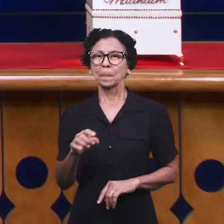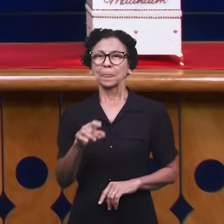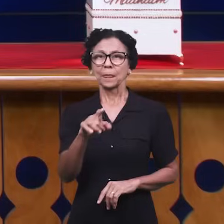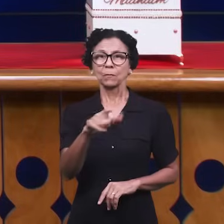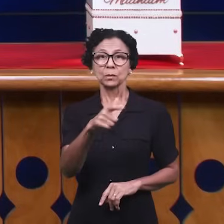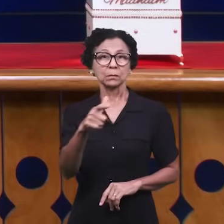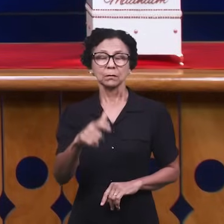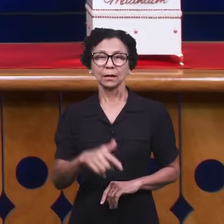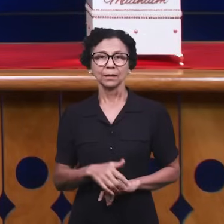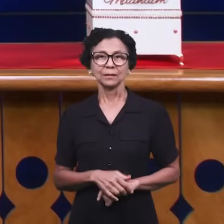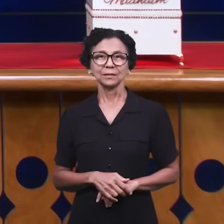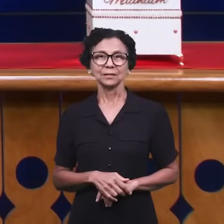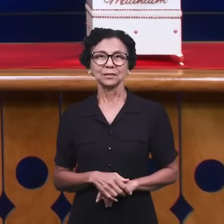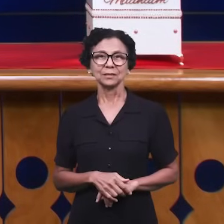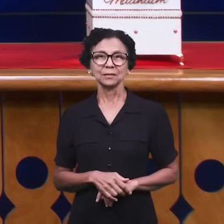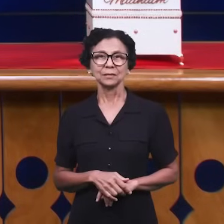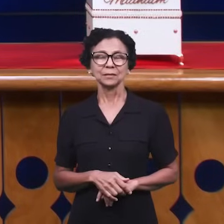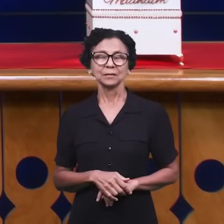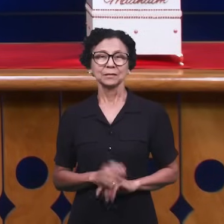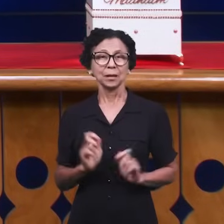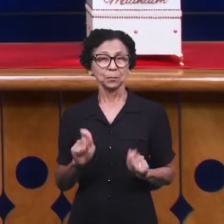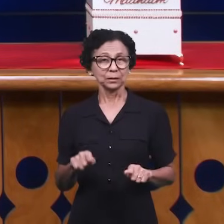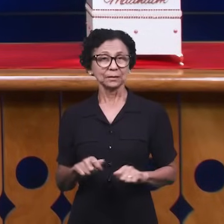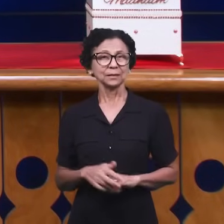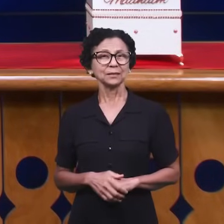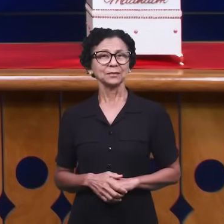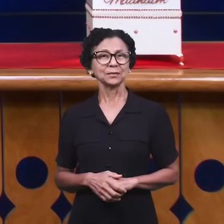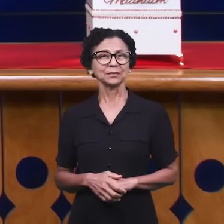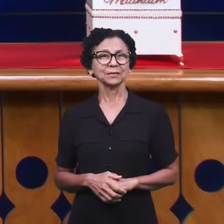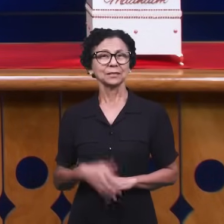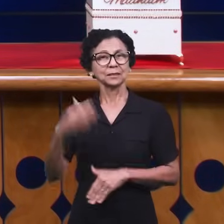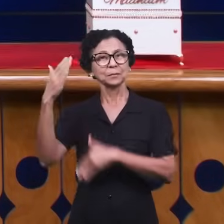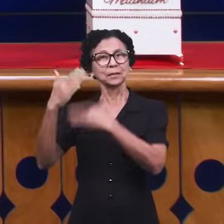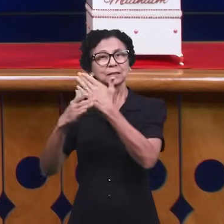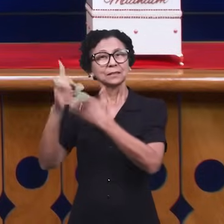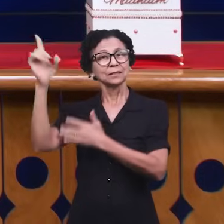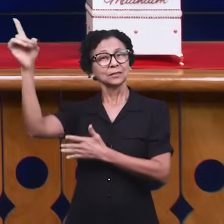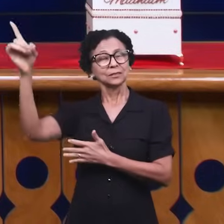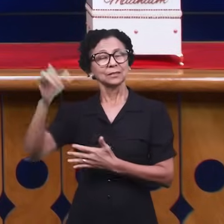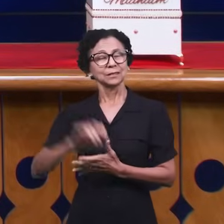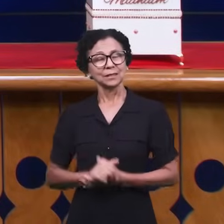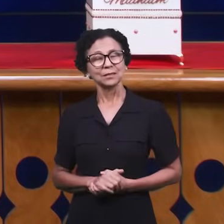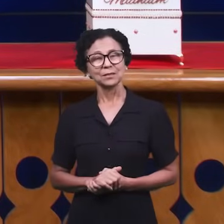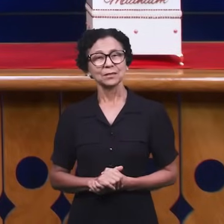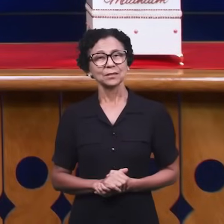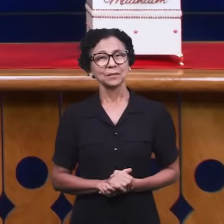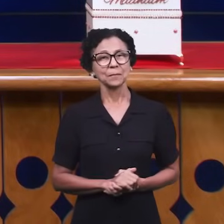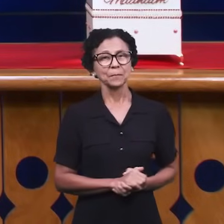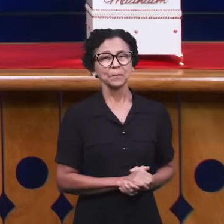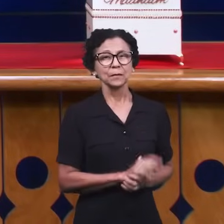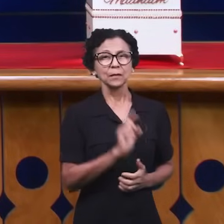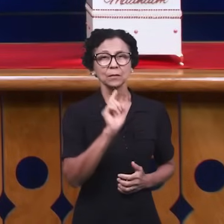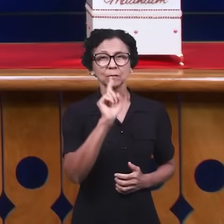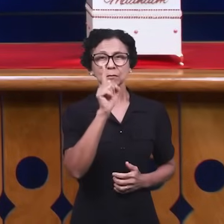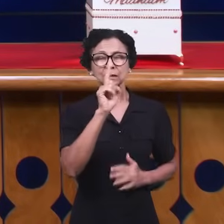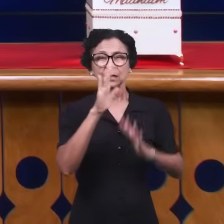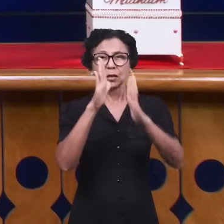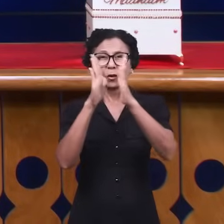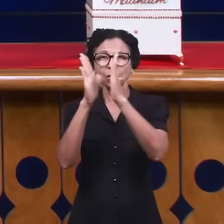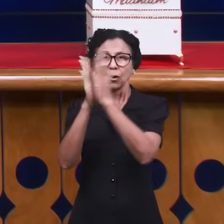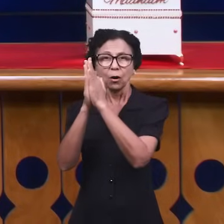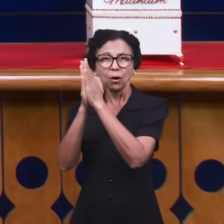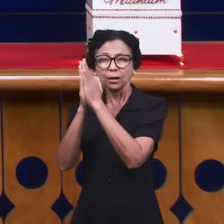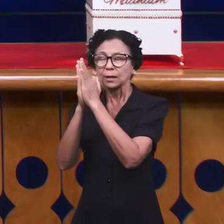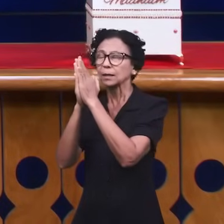É a presença de Deus. É saber que quando você ora a Deus, quando